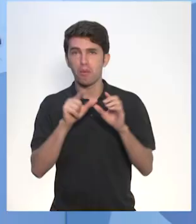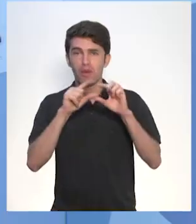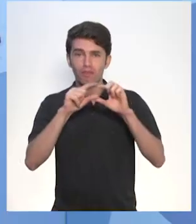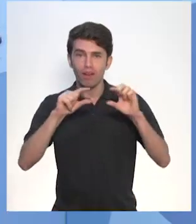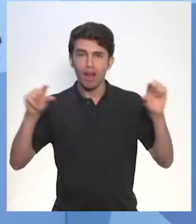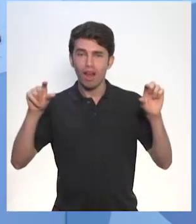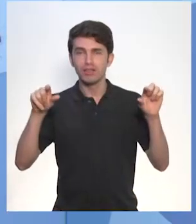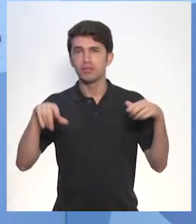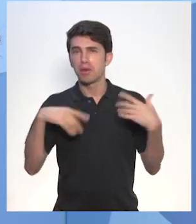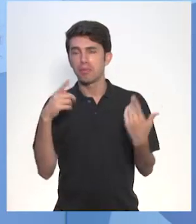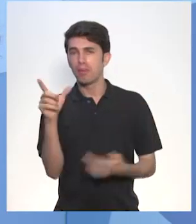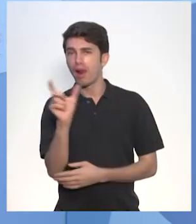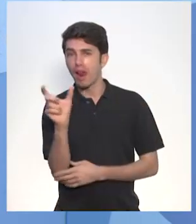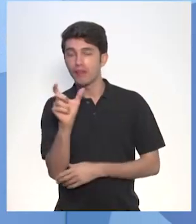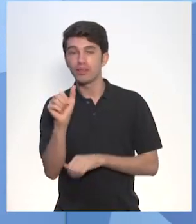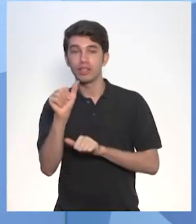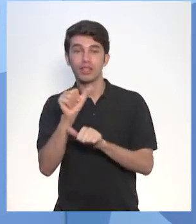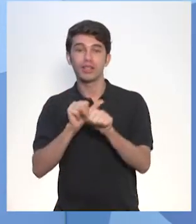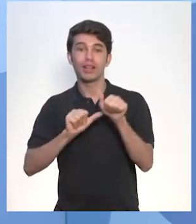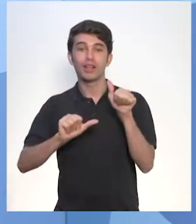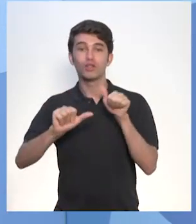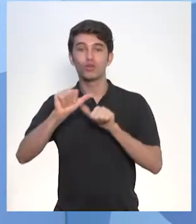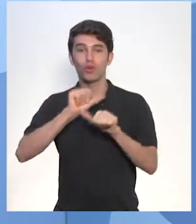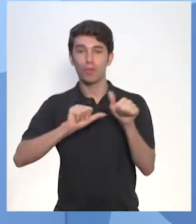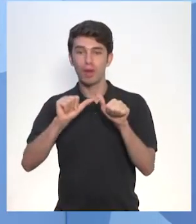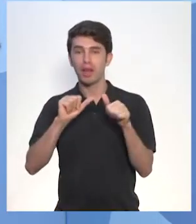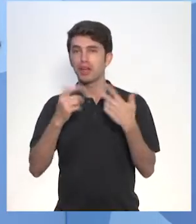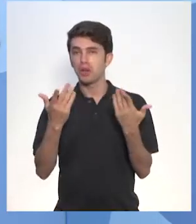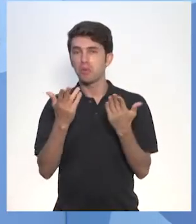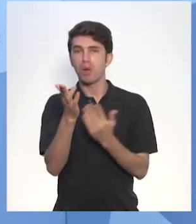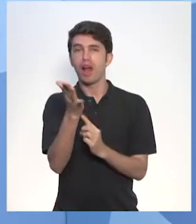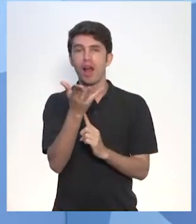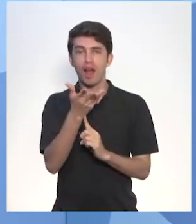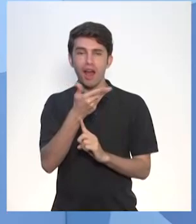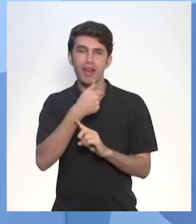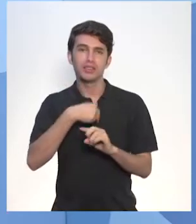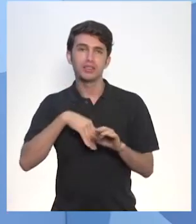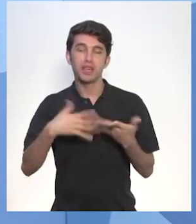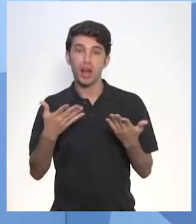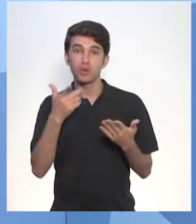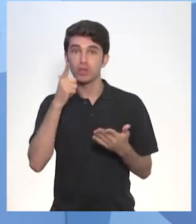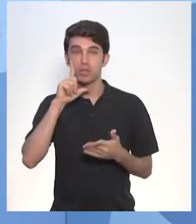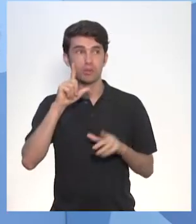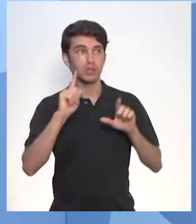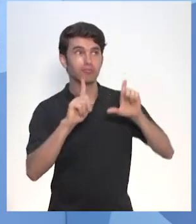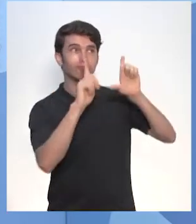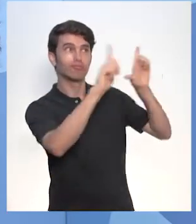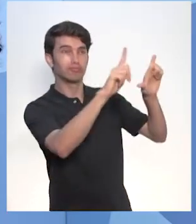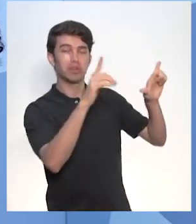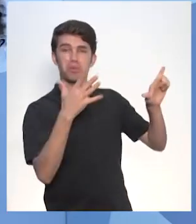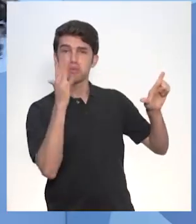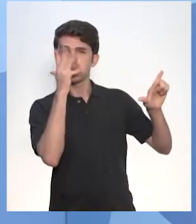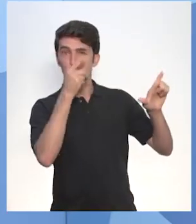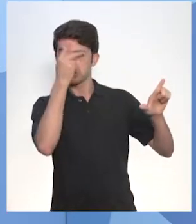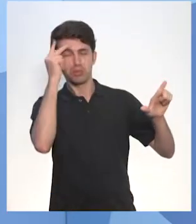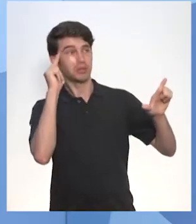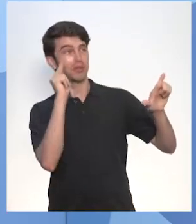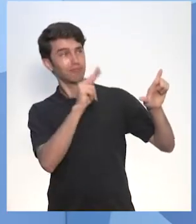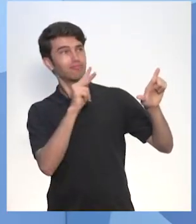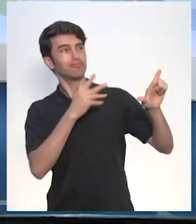frase, uma palavra e transformar em uma arte, em algo que possa ficar decorativo para as pessoas